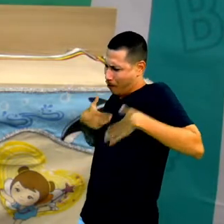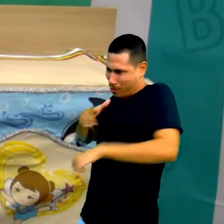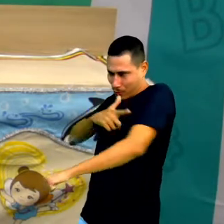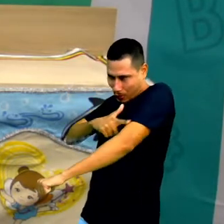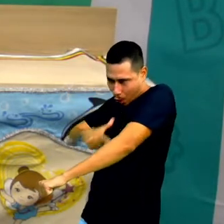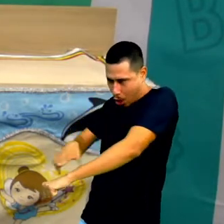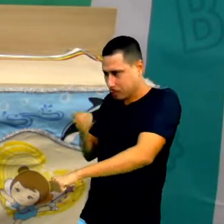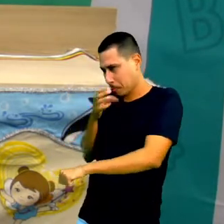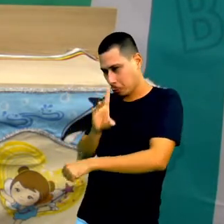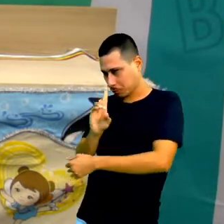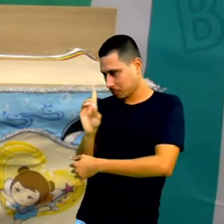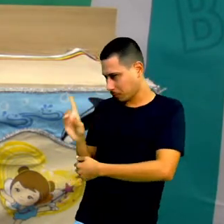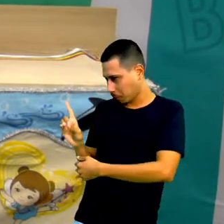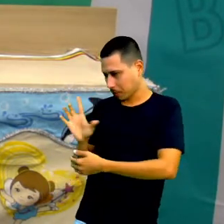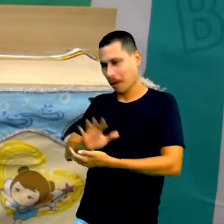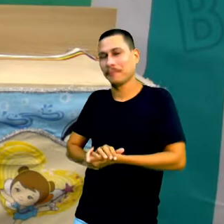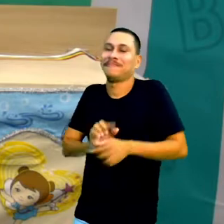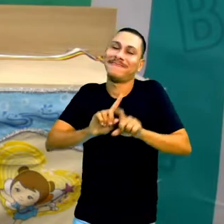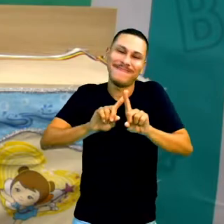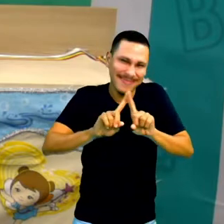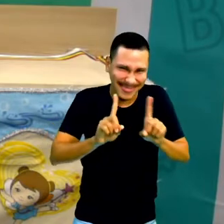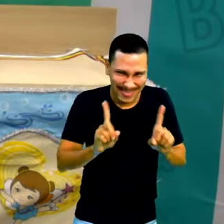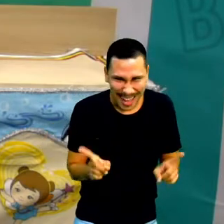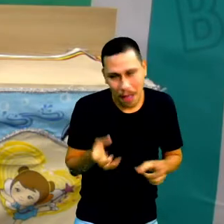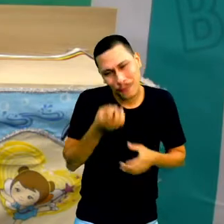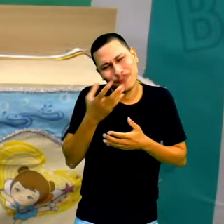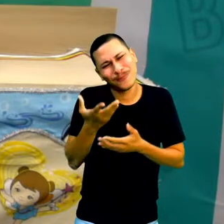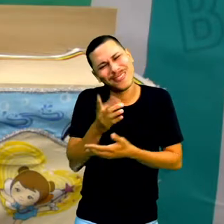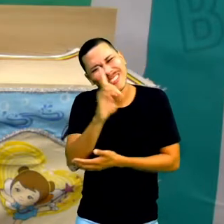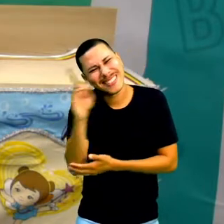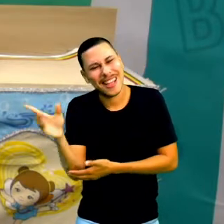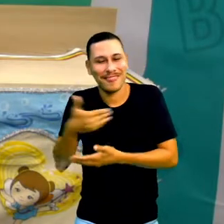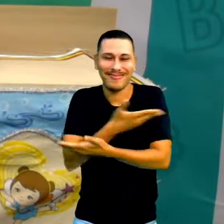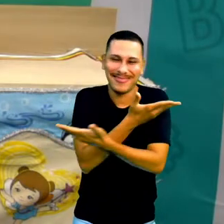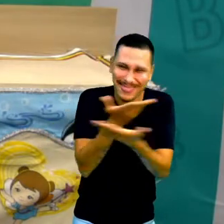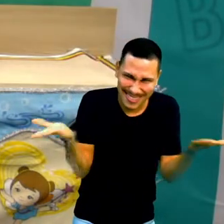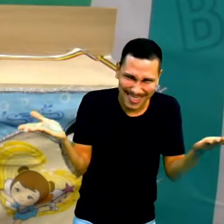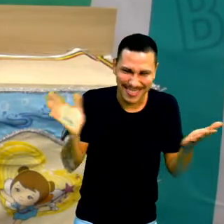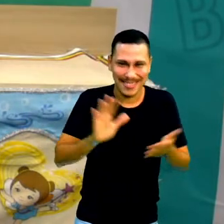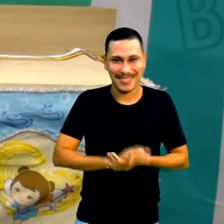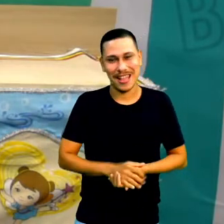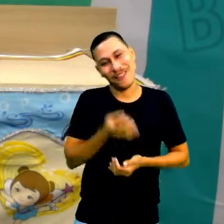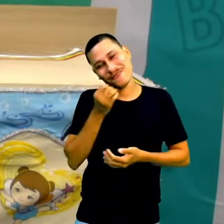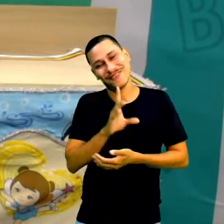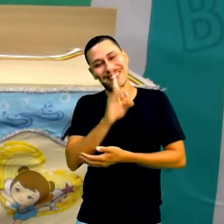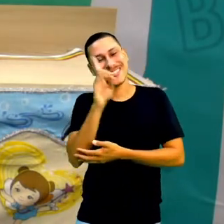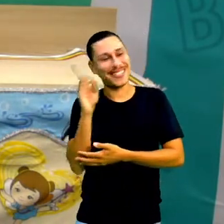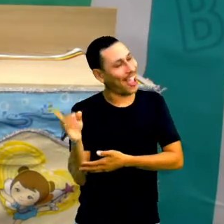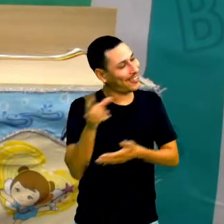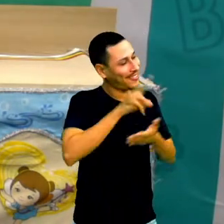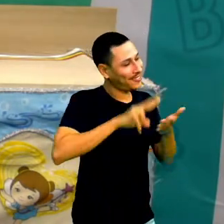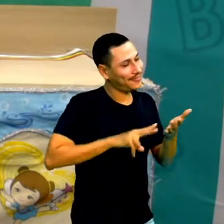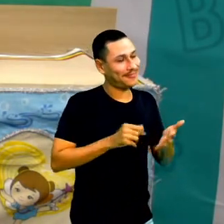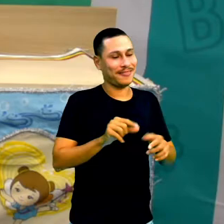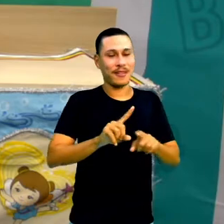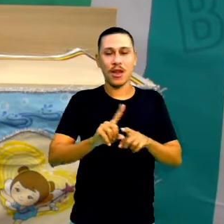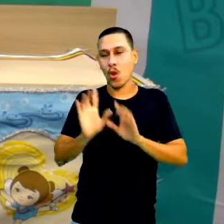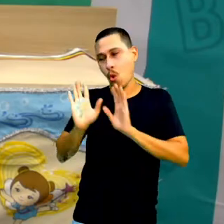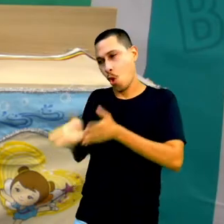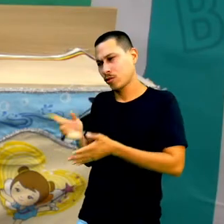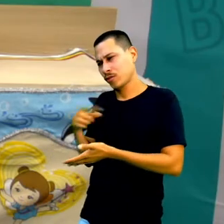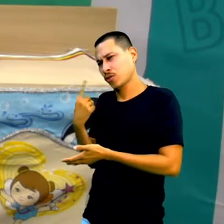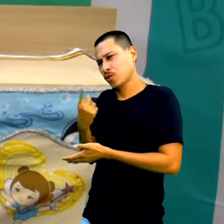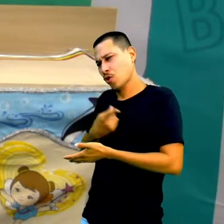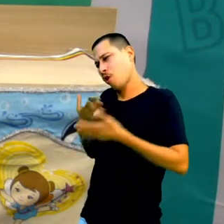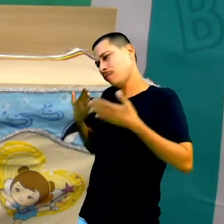educada! Bom dia! Mas, bom dia pra vocês estão aí, né? Bom dia, né, Leiturinha? Mas hoje nós